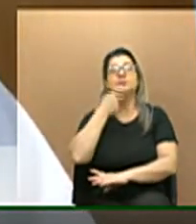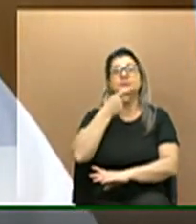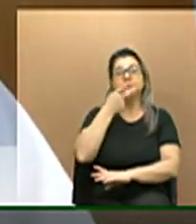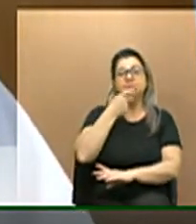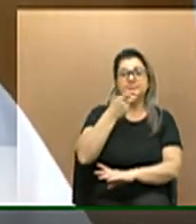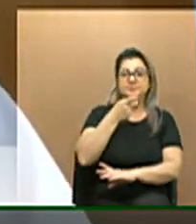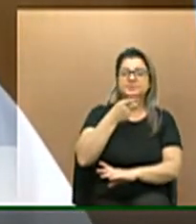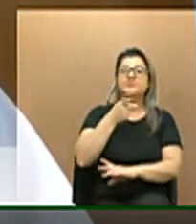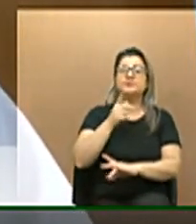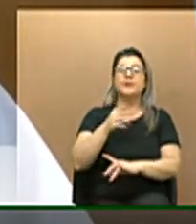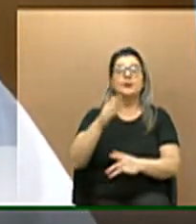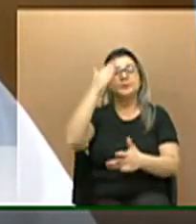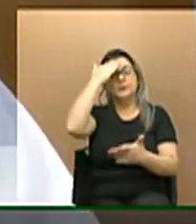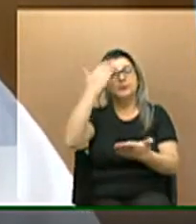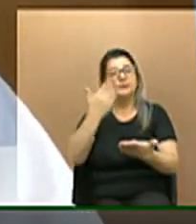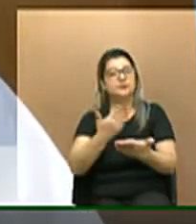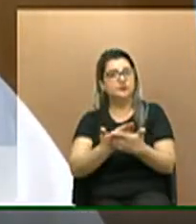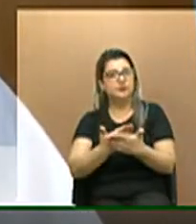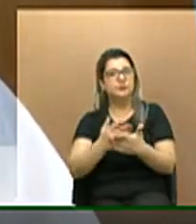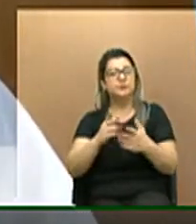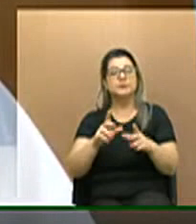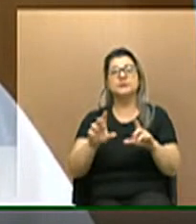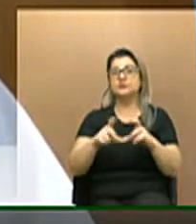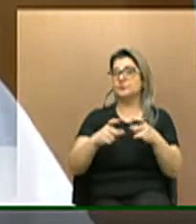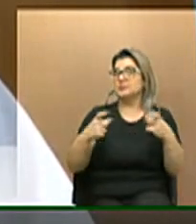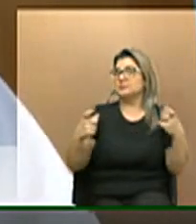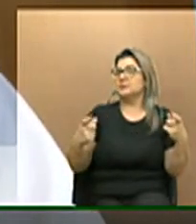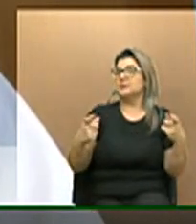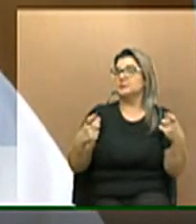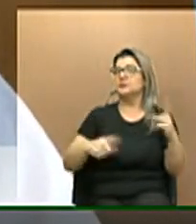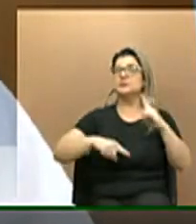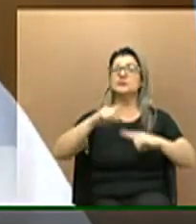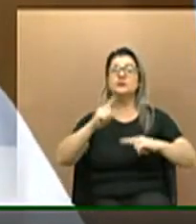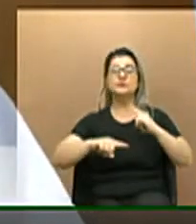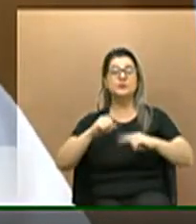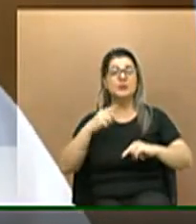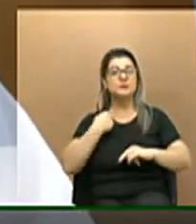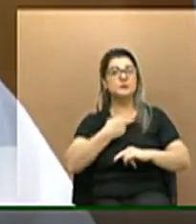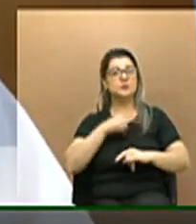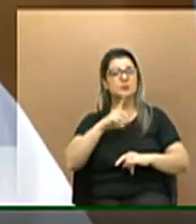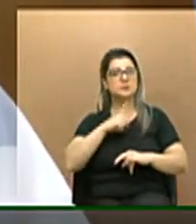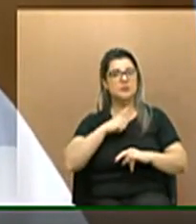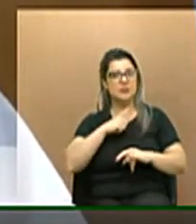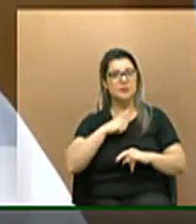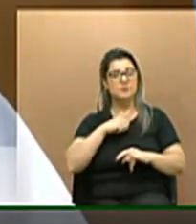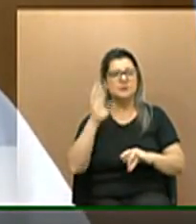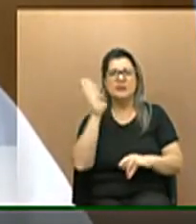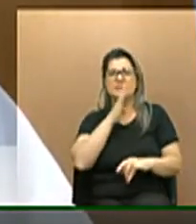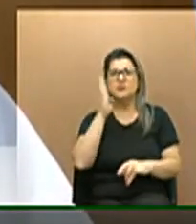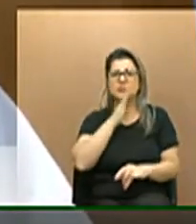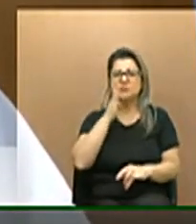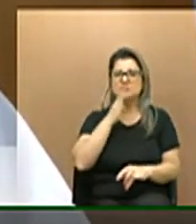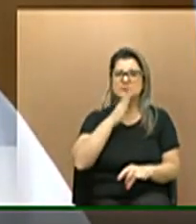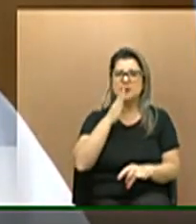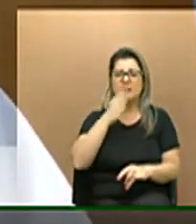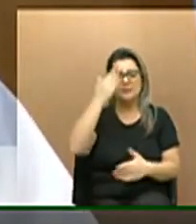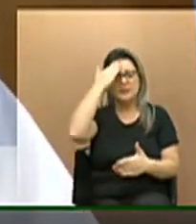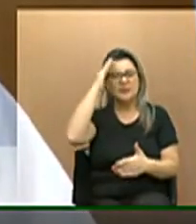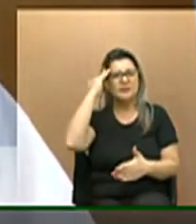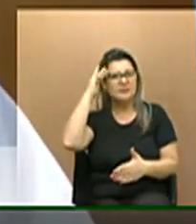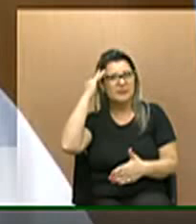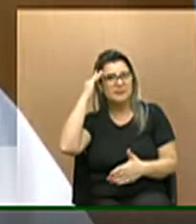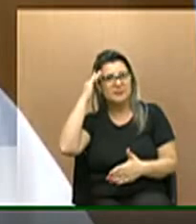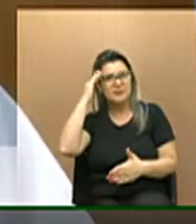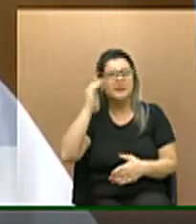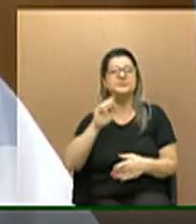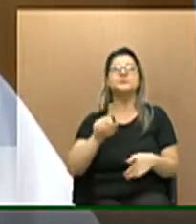que esta seja uma das grandes tarefas que nós temos também por aqui, que é agilizar, é compreender